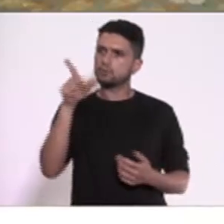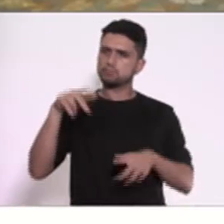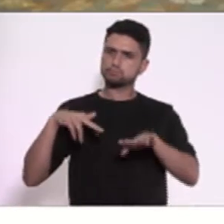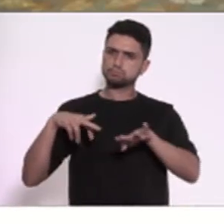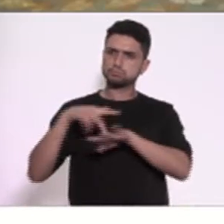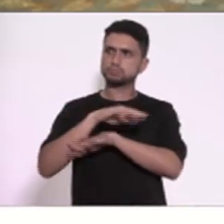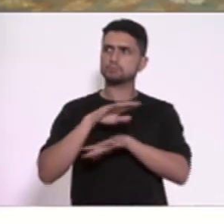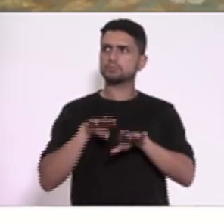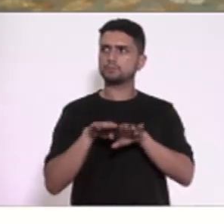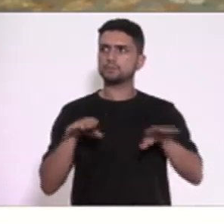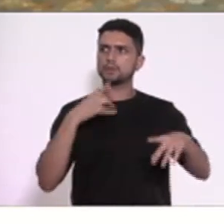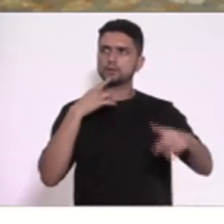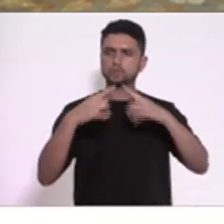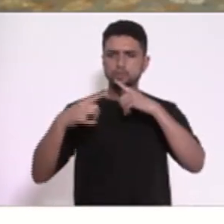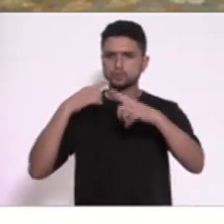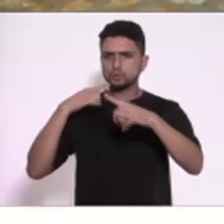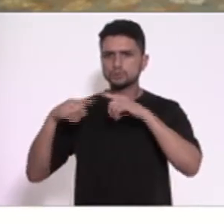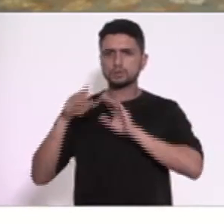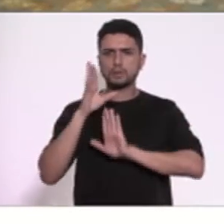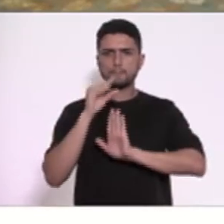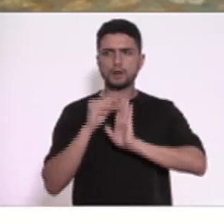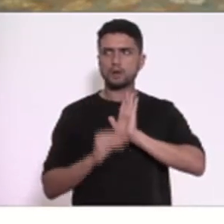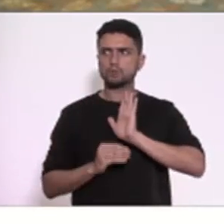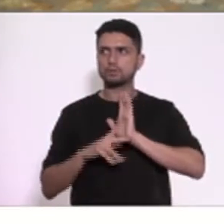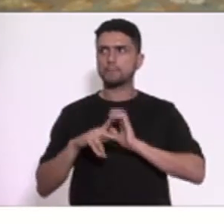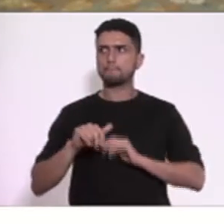a pauta. Estamos aqui para discutir